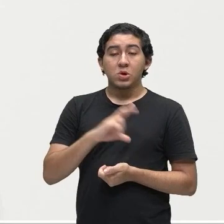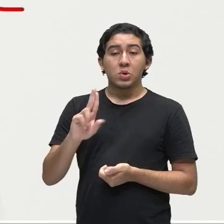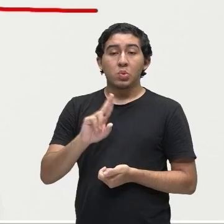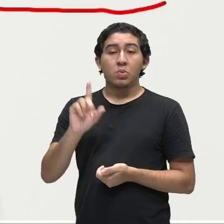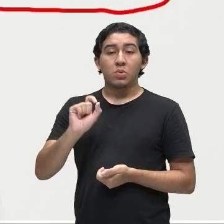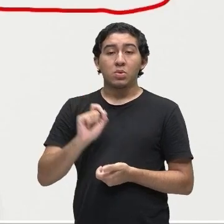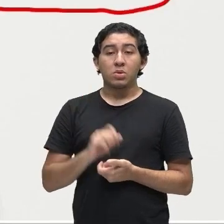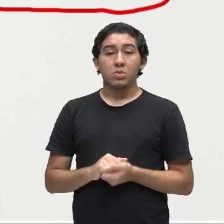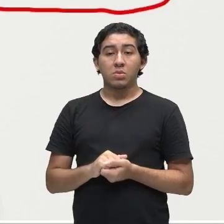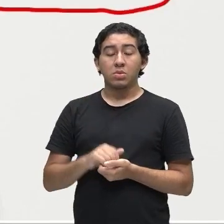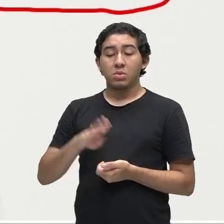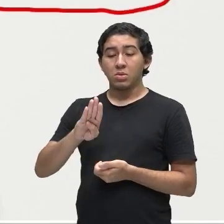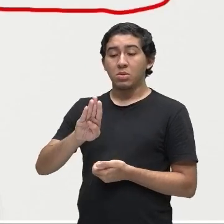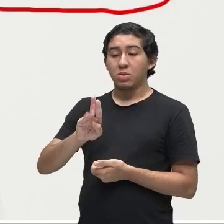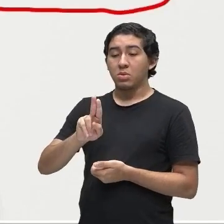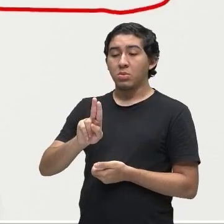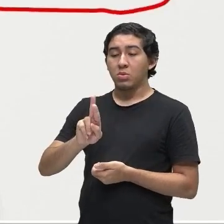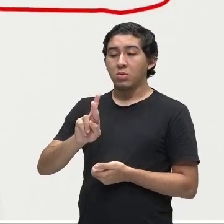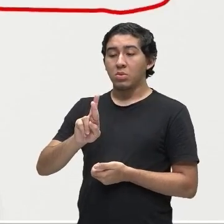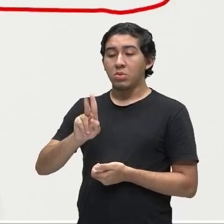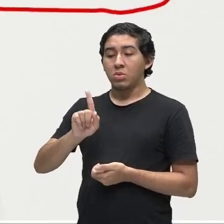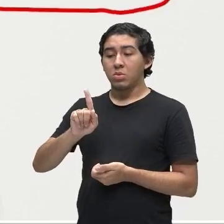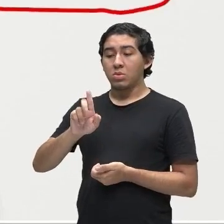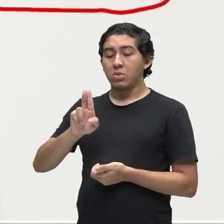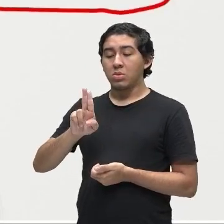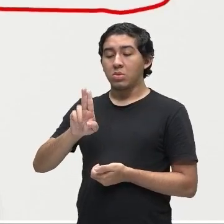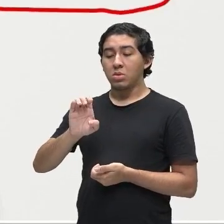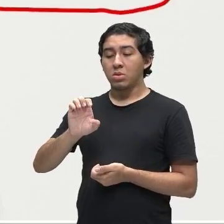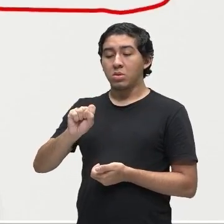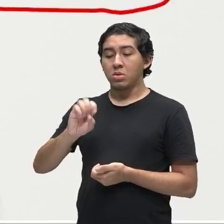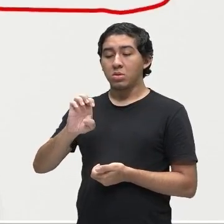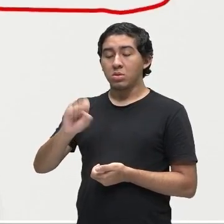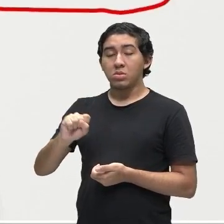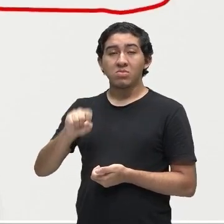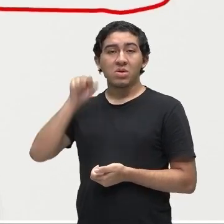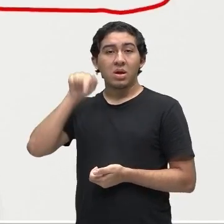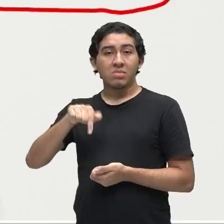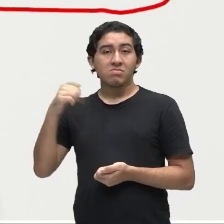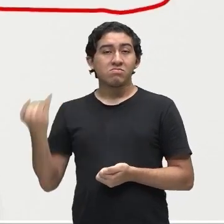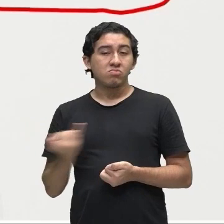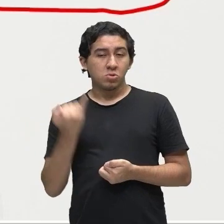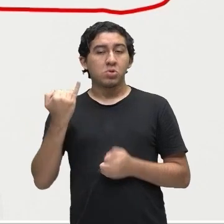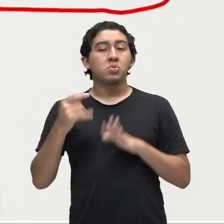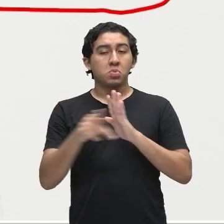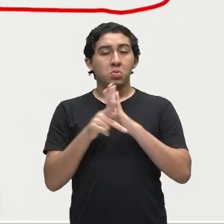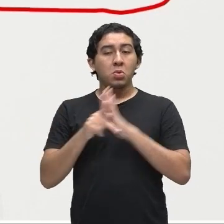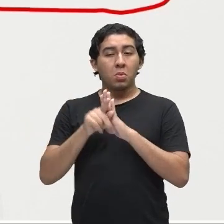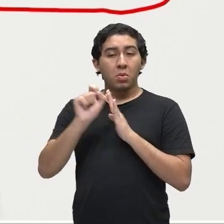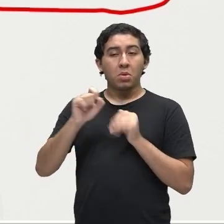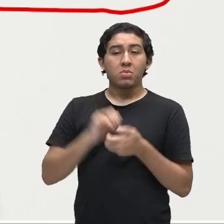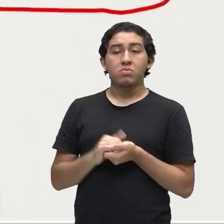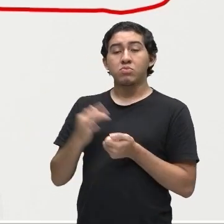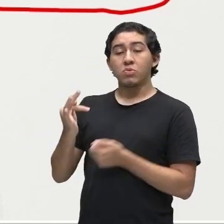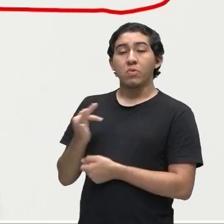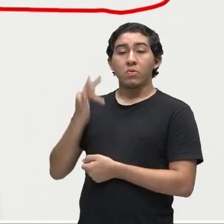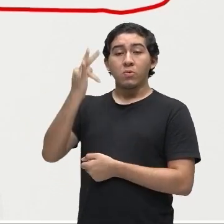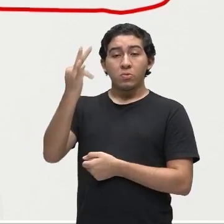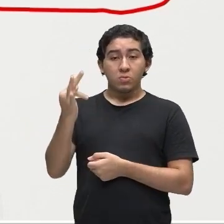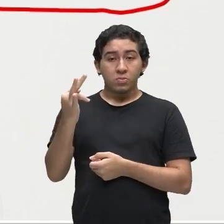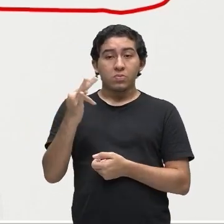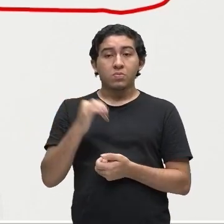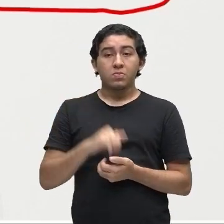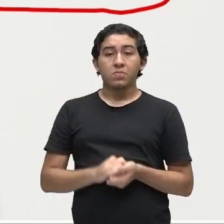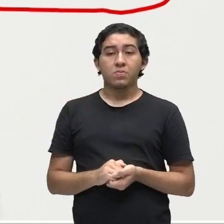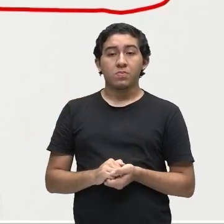de burgueses, tá? Esse personagem vai ser muito importante lá na frente. Olha só, o